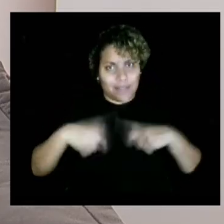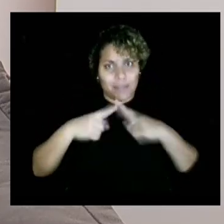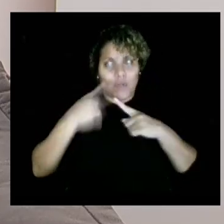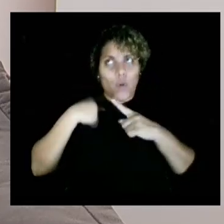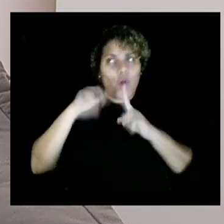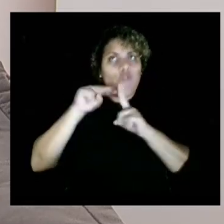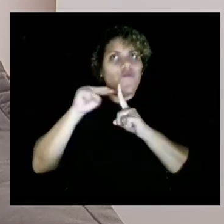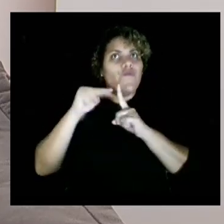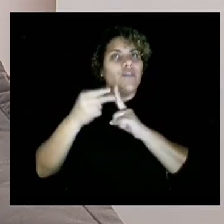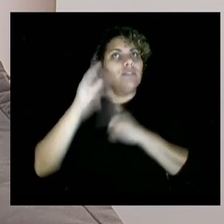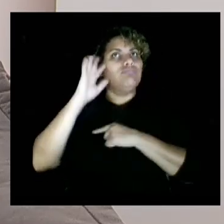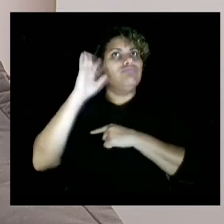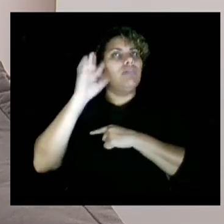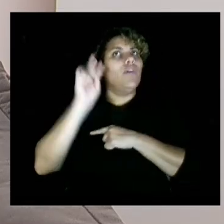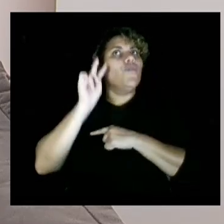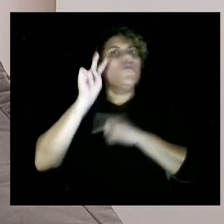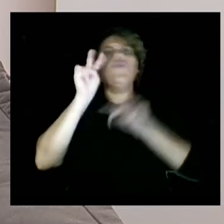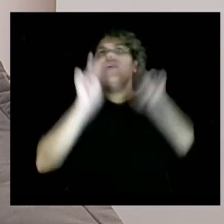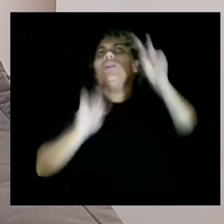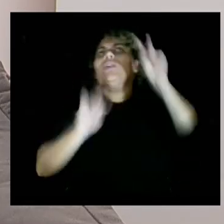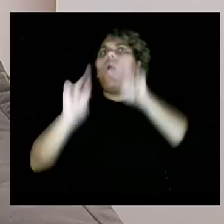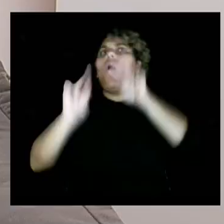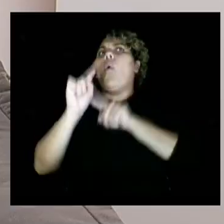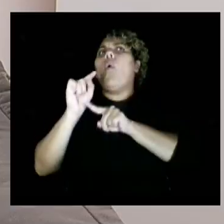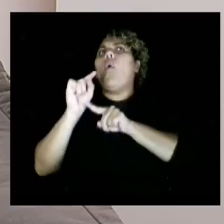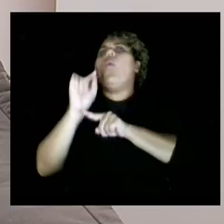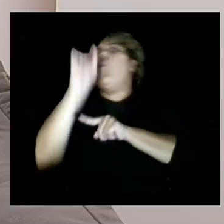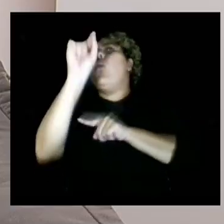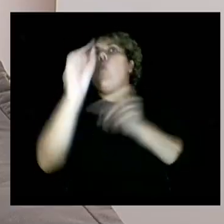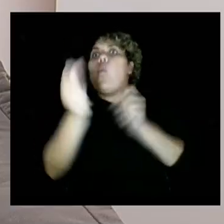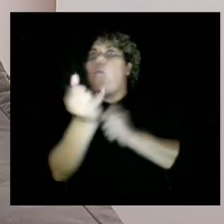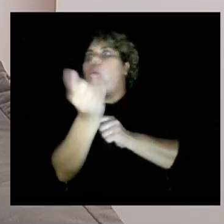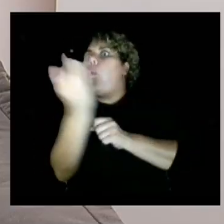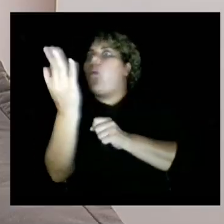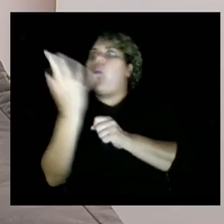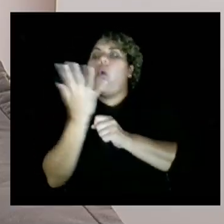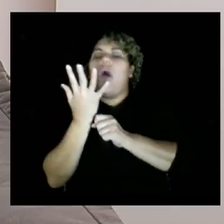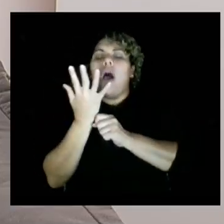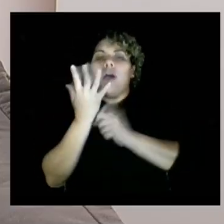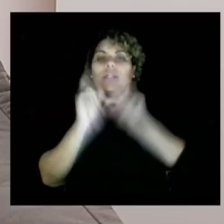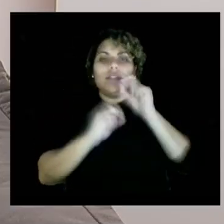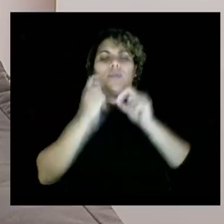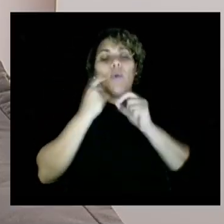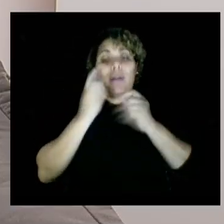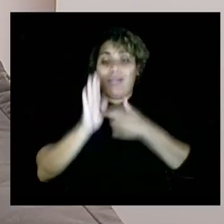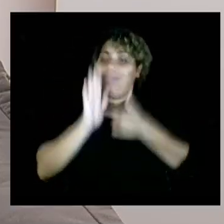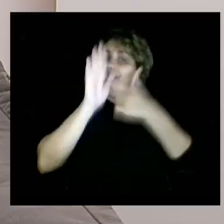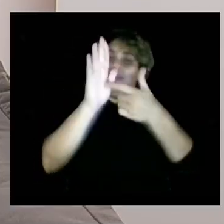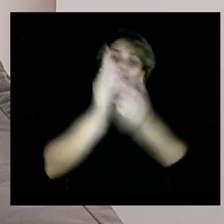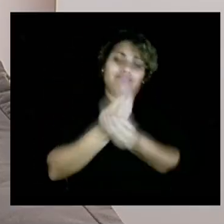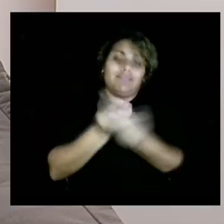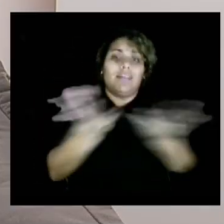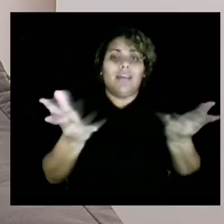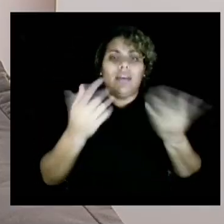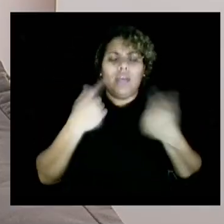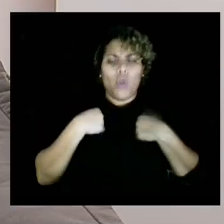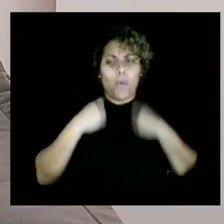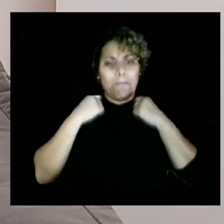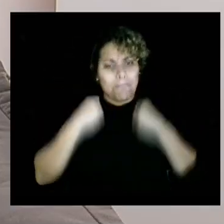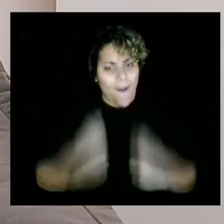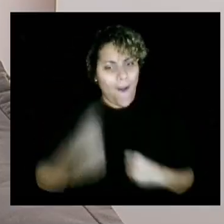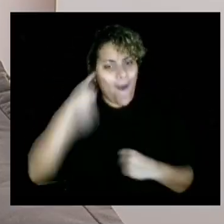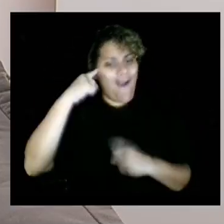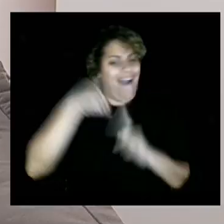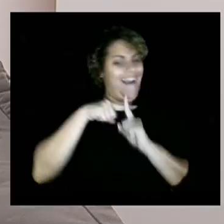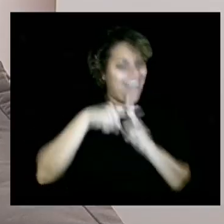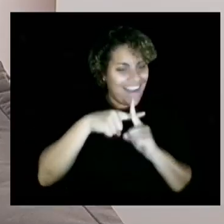quantidade. Eu quero levar para as pessoas, para elas terem esse olhar de eu posso mais, eu posso melhorar e eu posso ajudar sempre.